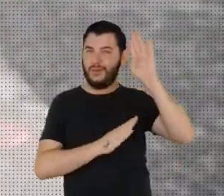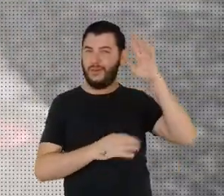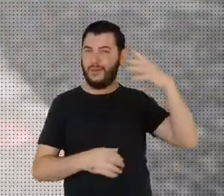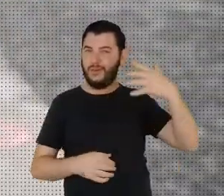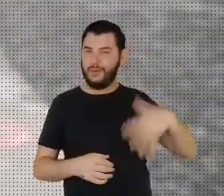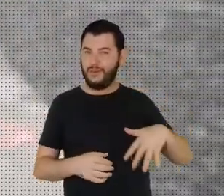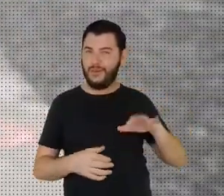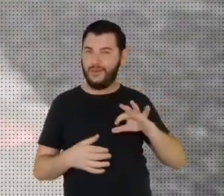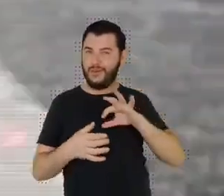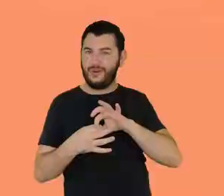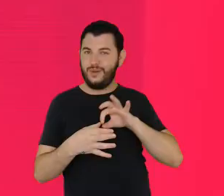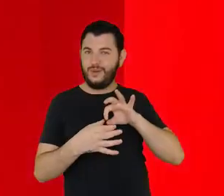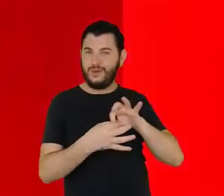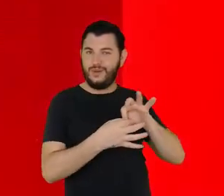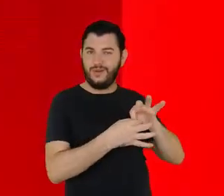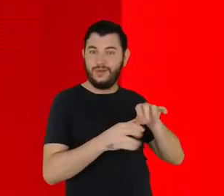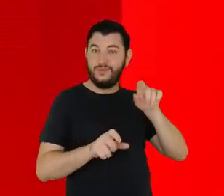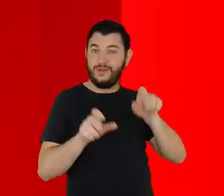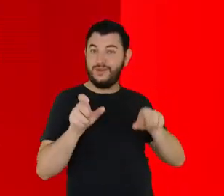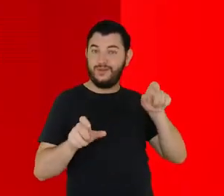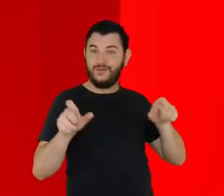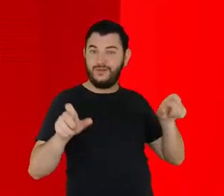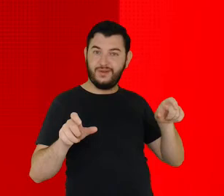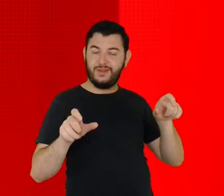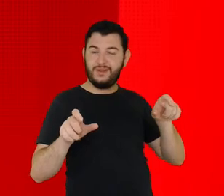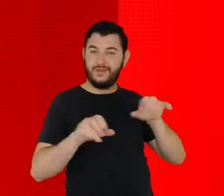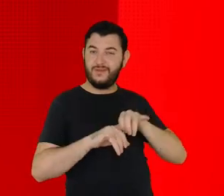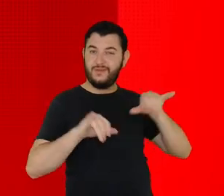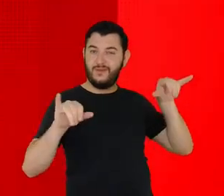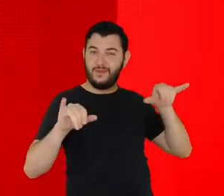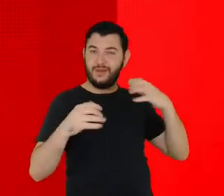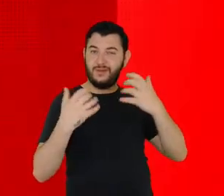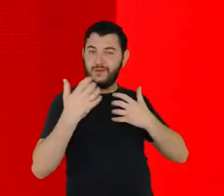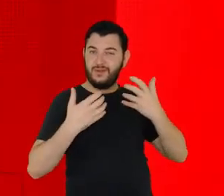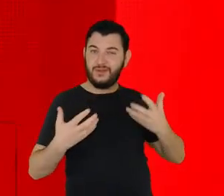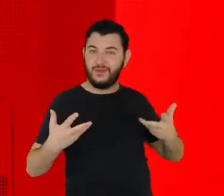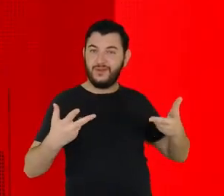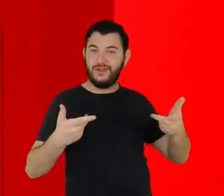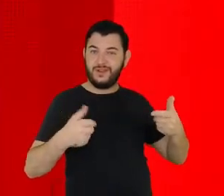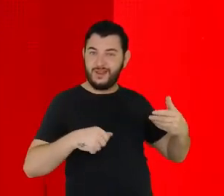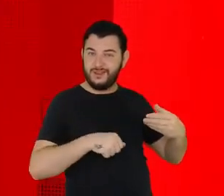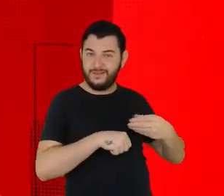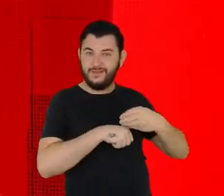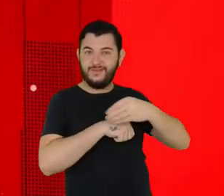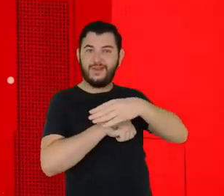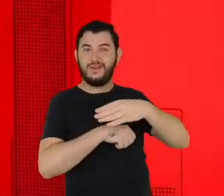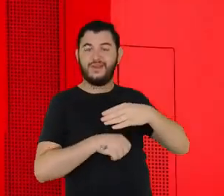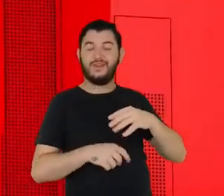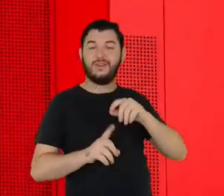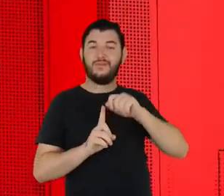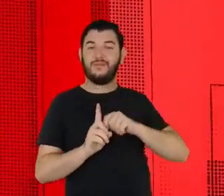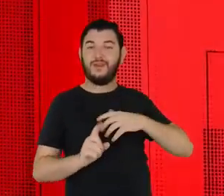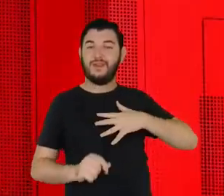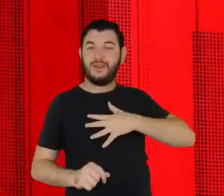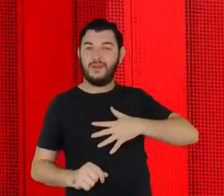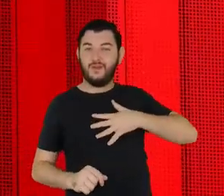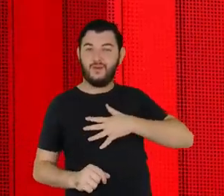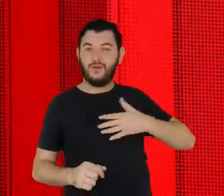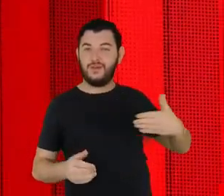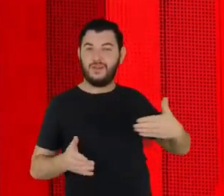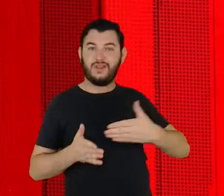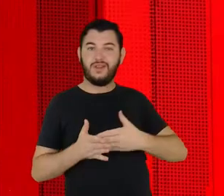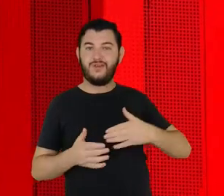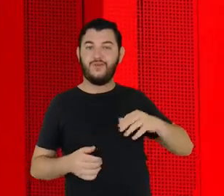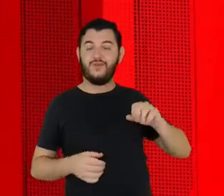e música de qualidade. De agosto a outubro, a audiência disparou, passando de 21 mil ouvintes